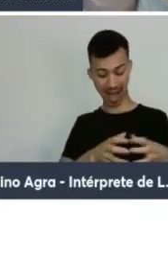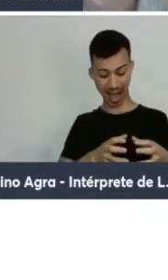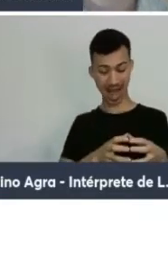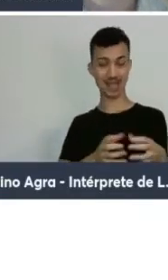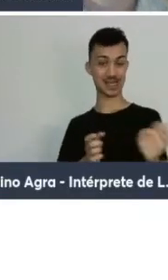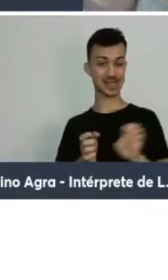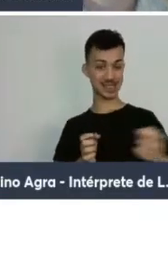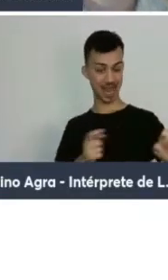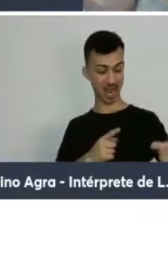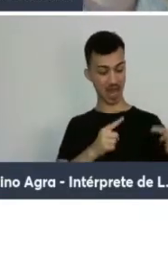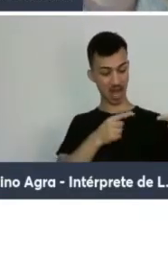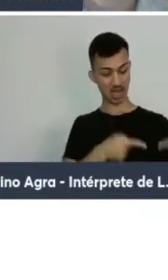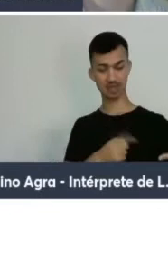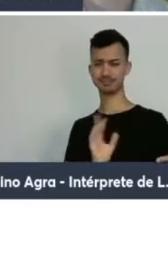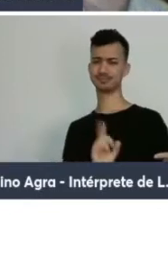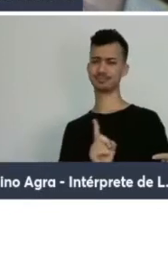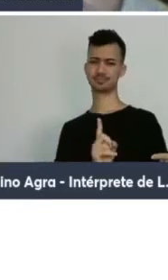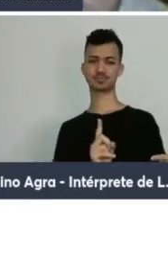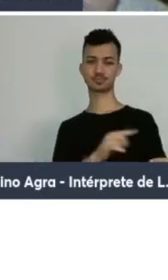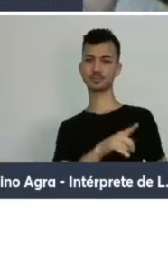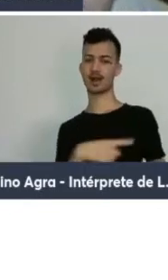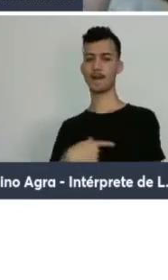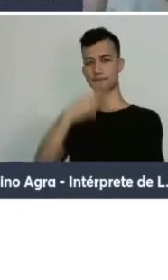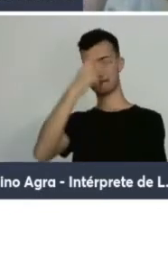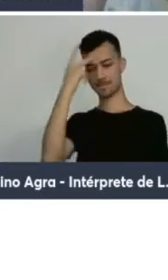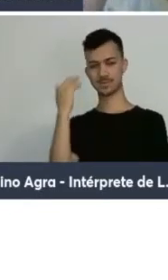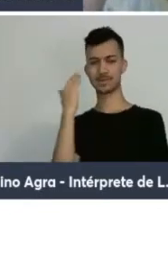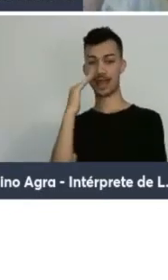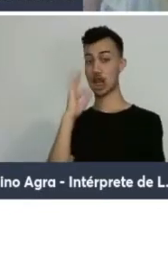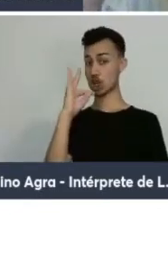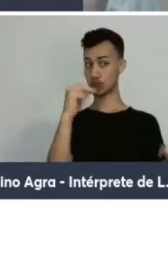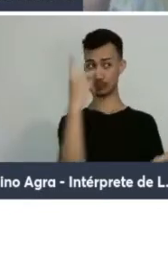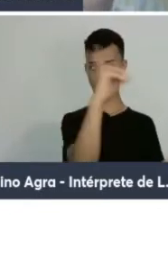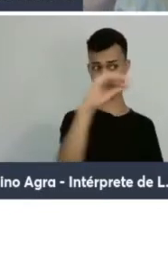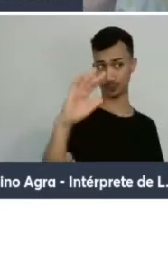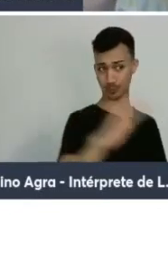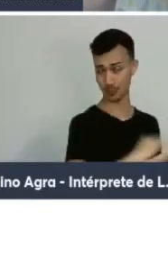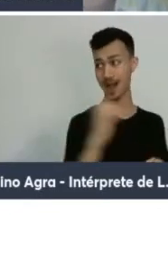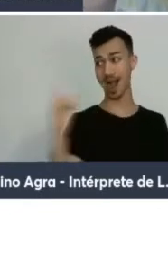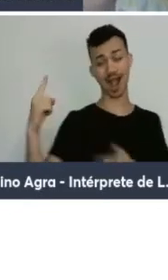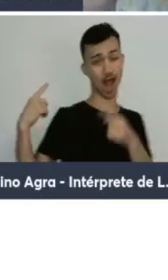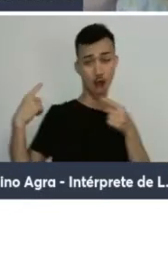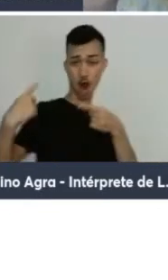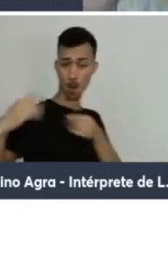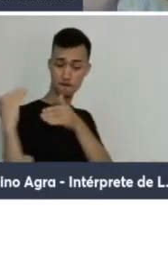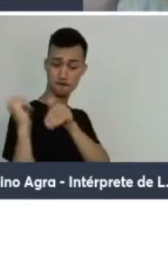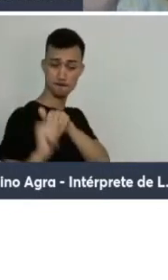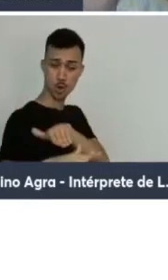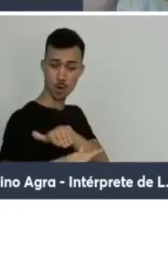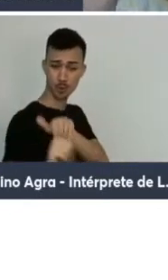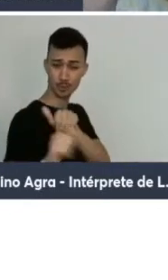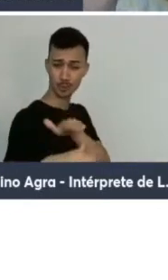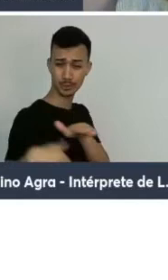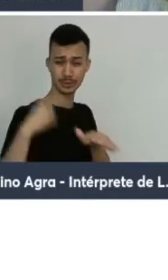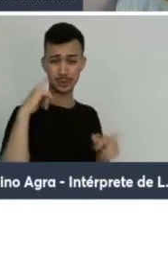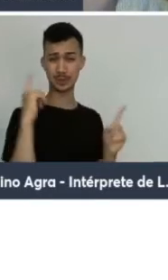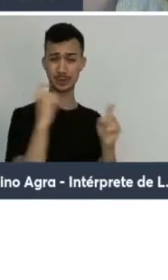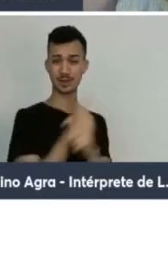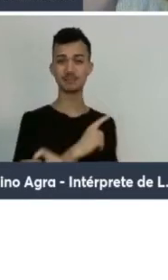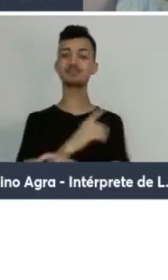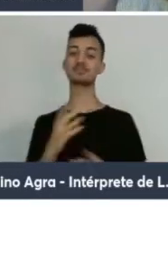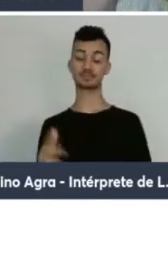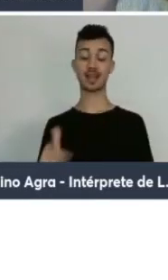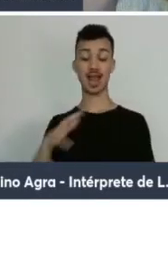protagonismo. As pessoas entendiam que todo mundo apanhava junto da ditadura militar. Na época, o Bixiga, além de ser também um ponto